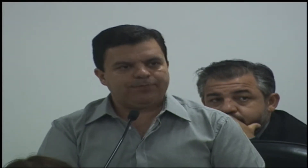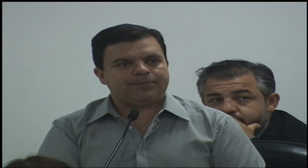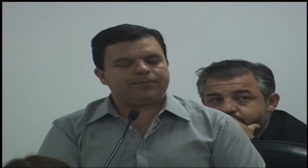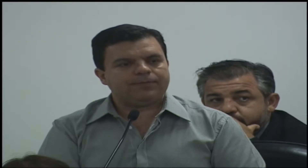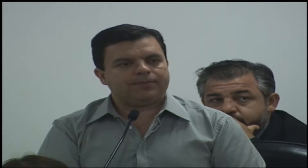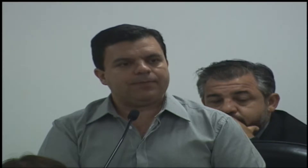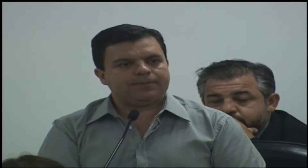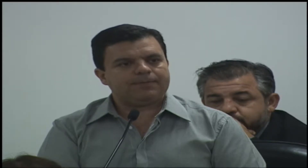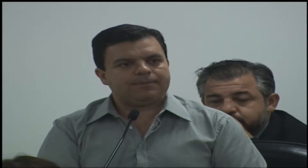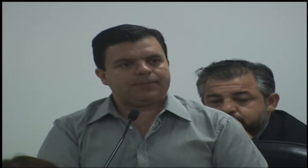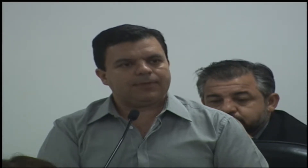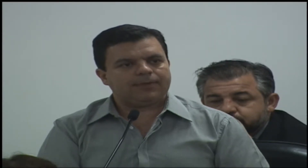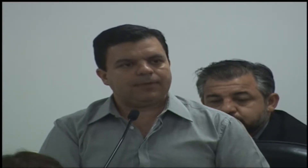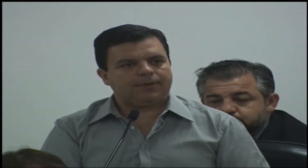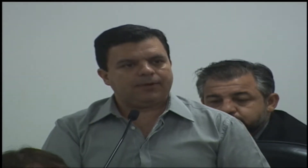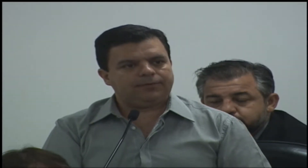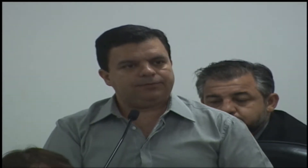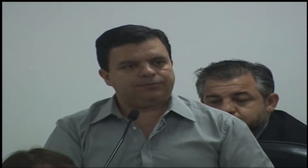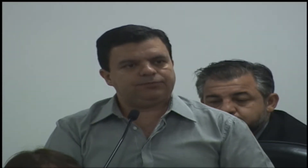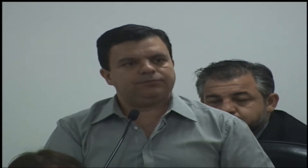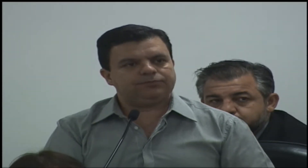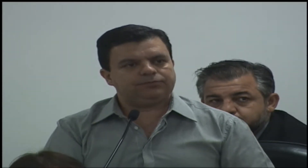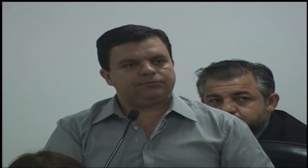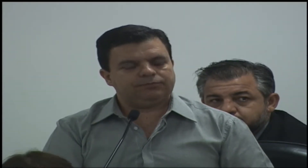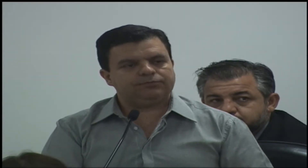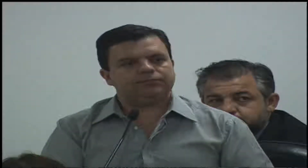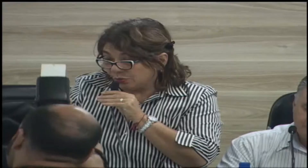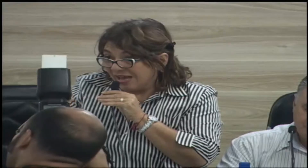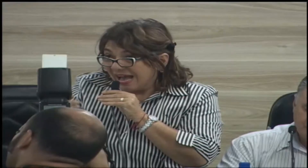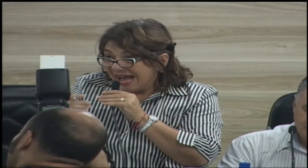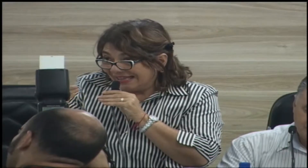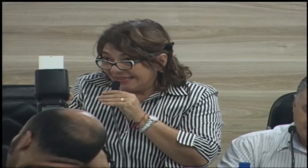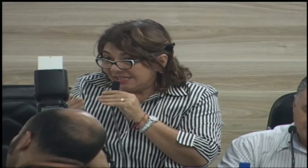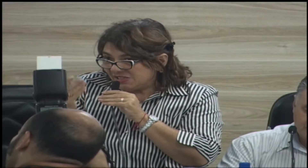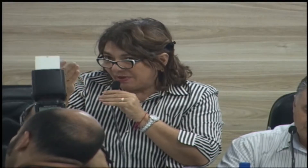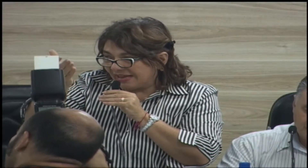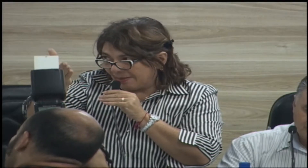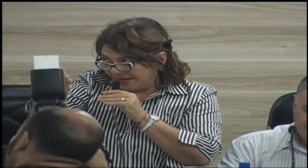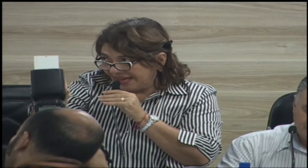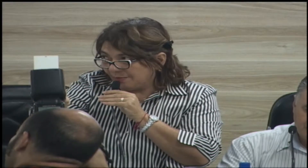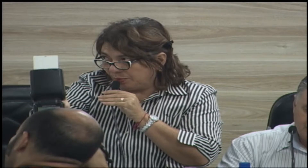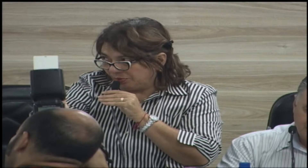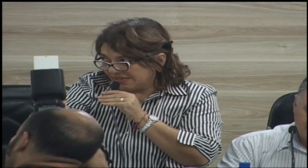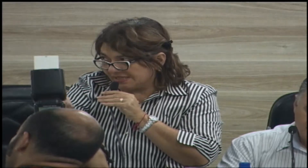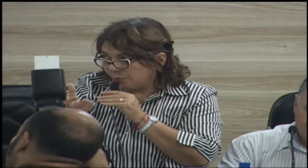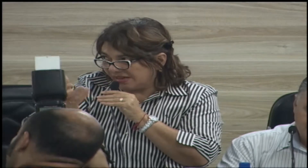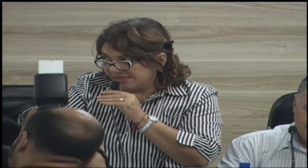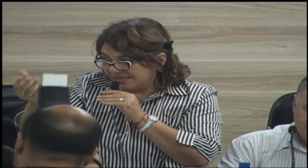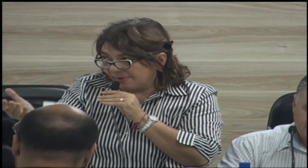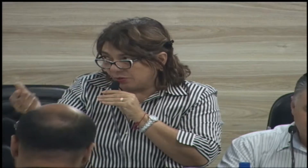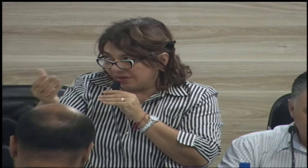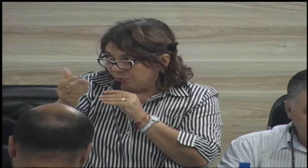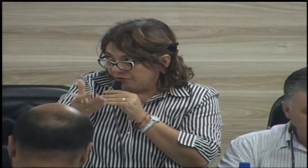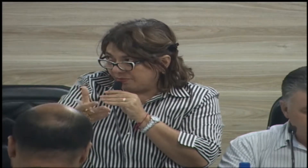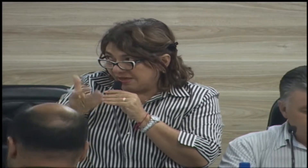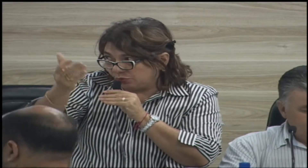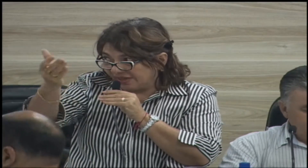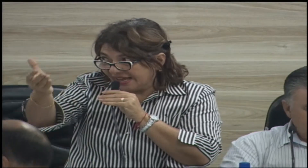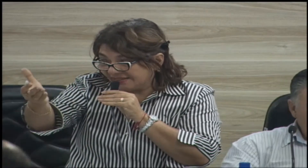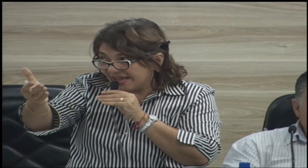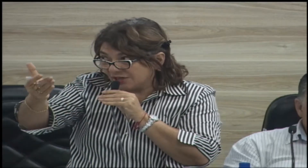que estão no cadastro fizerem invasão, sairão do cadastro. É isso que está faltando se explicar.